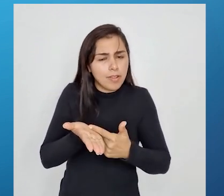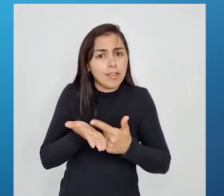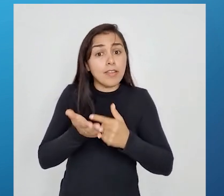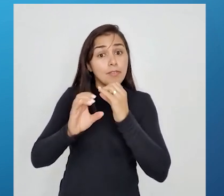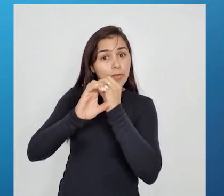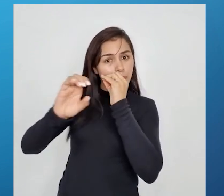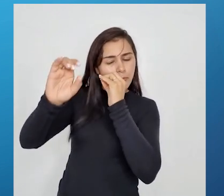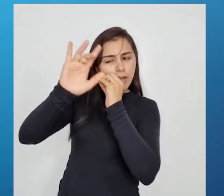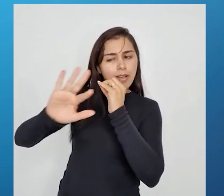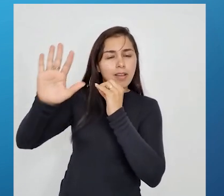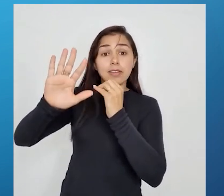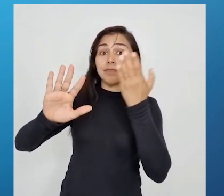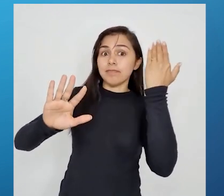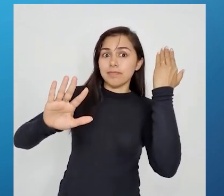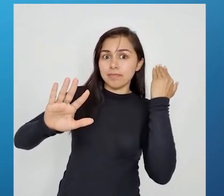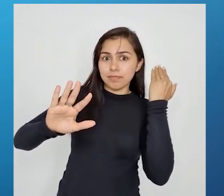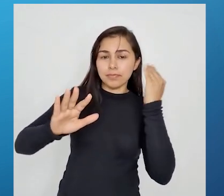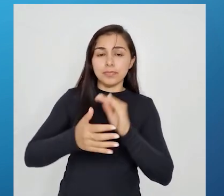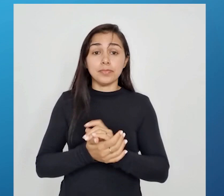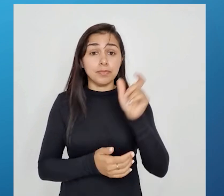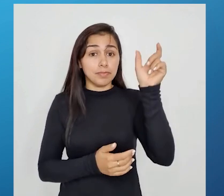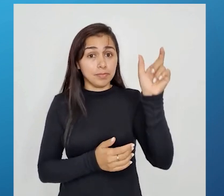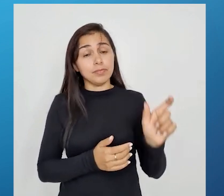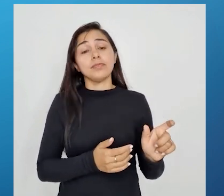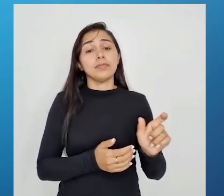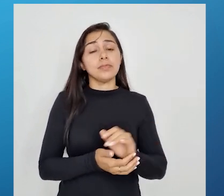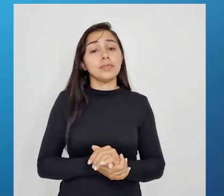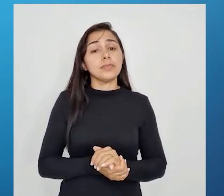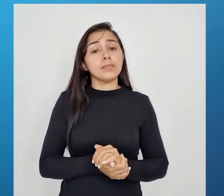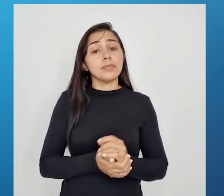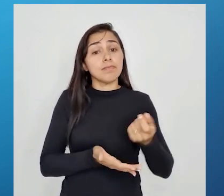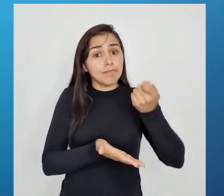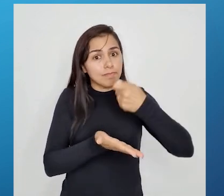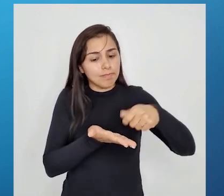na época. O Almagesto foi o mais importante